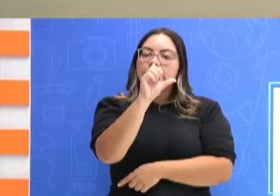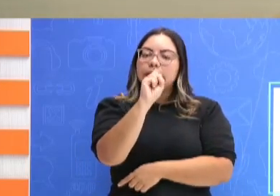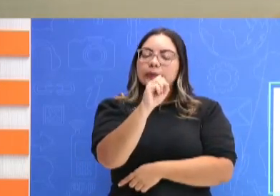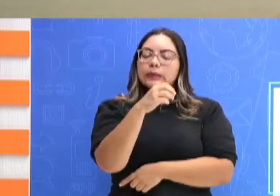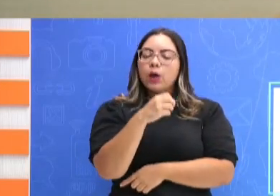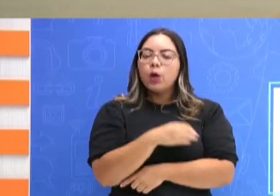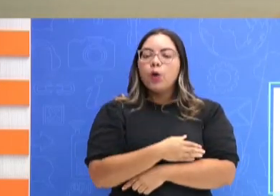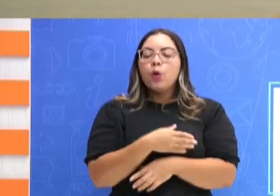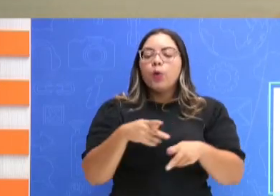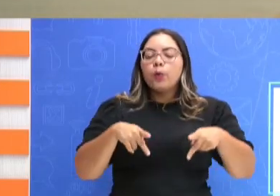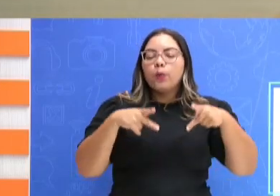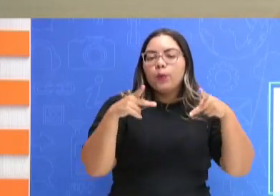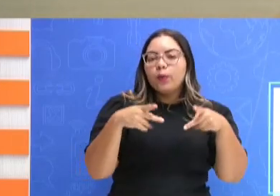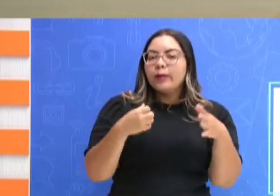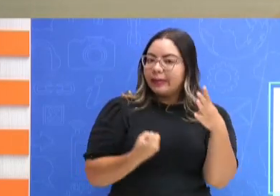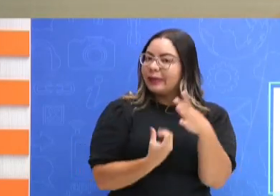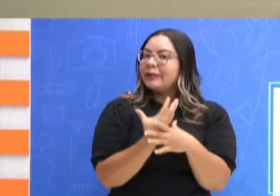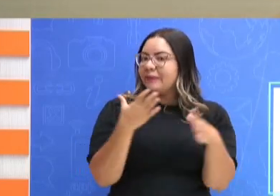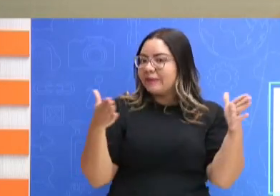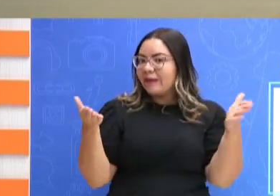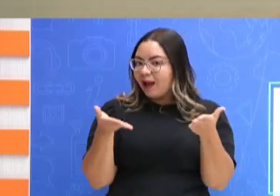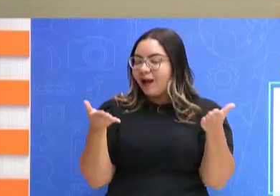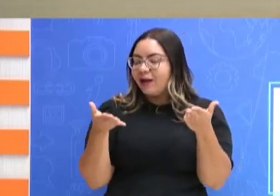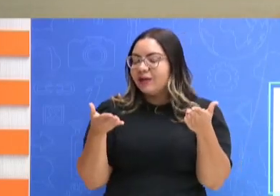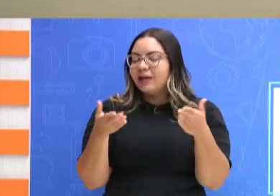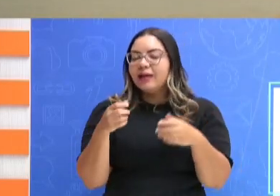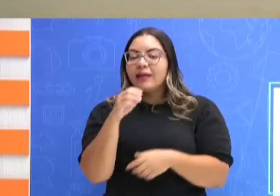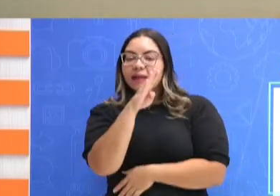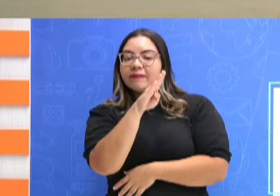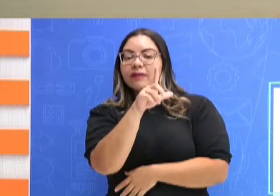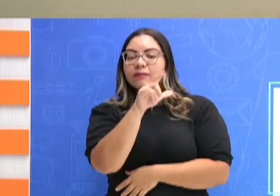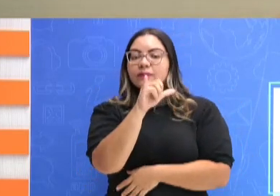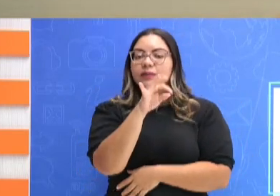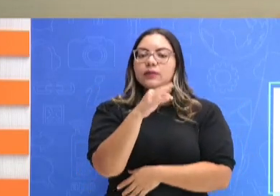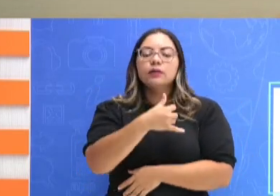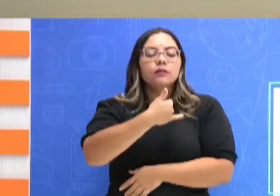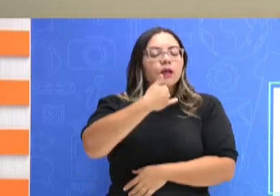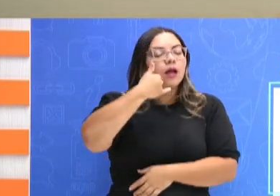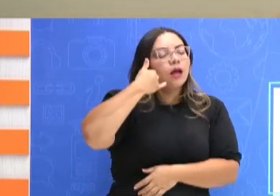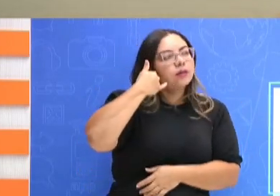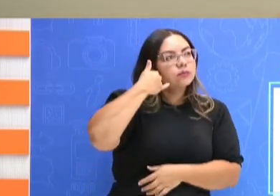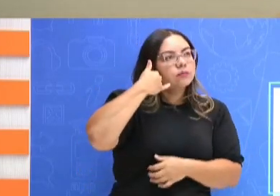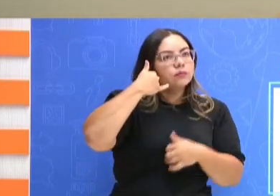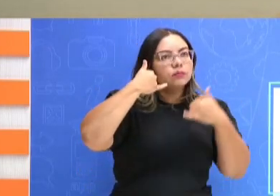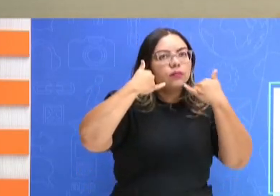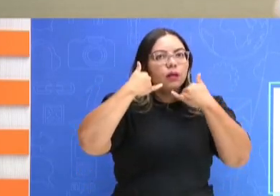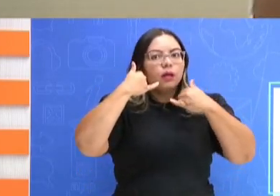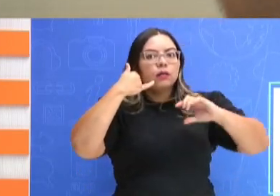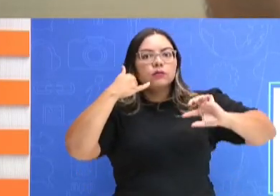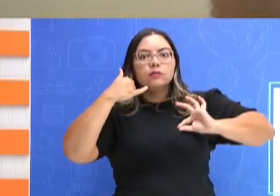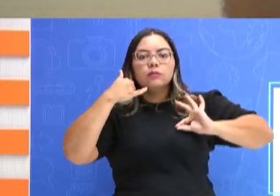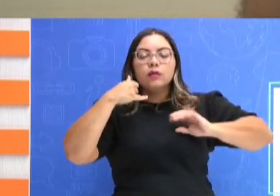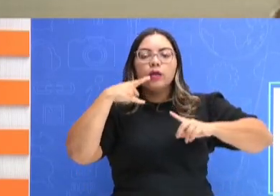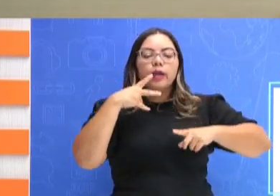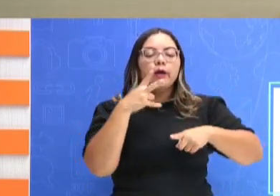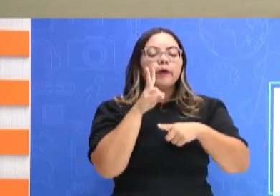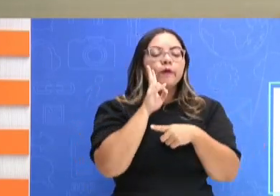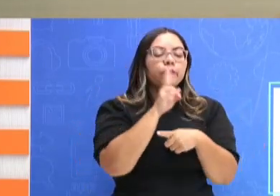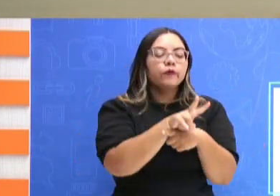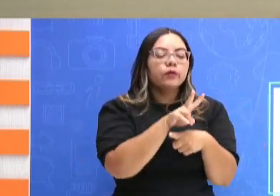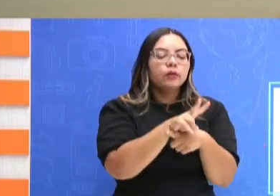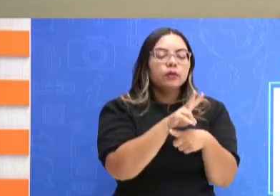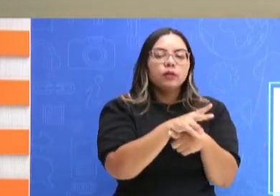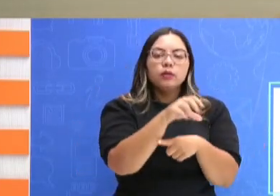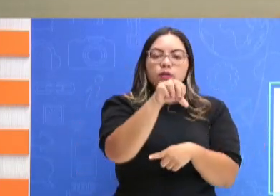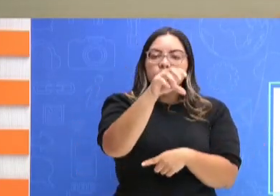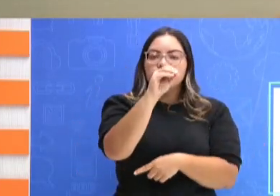Municipal agora essa semana. Boa, boa. E essa blitz urbana vai através do seu telefonema, através de uma denúncia sua, ir lá fiscalizar. Vai